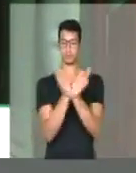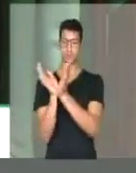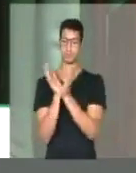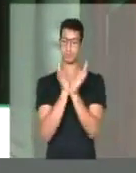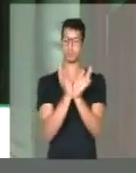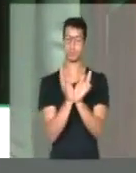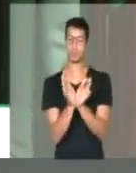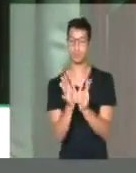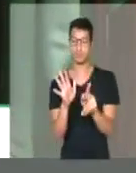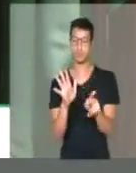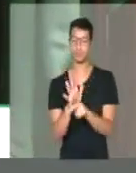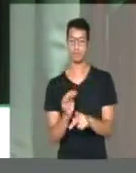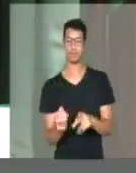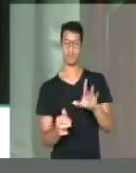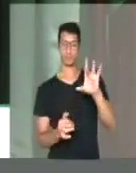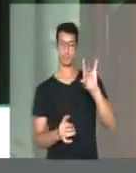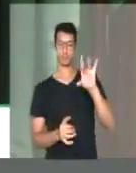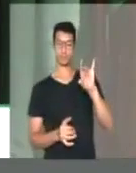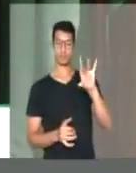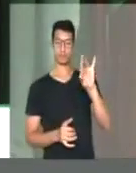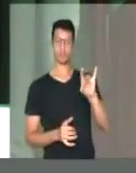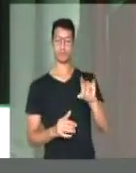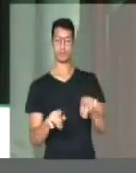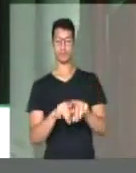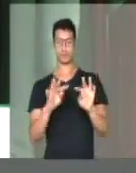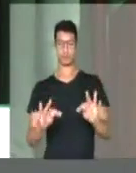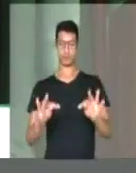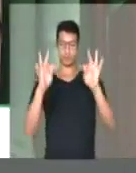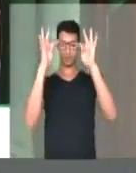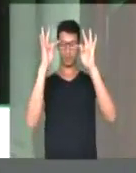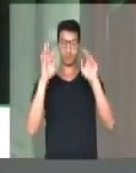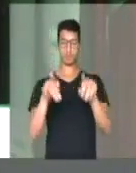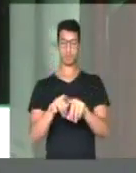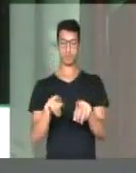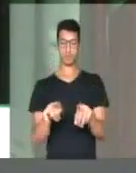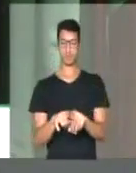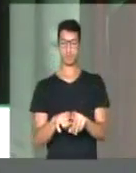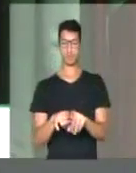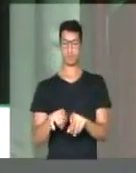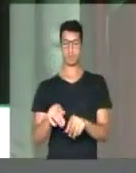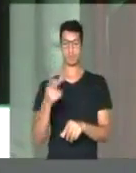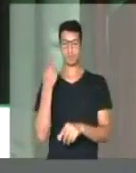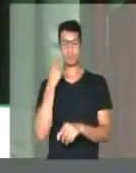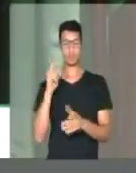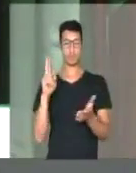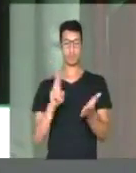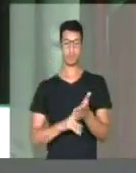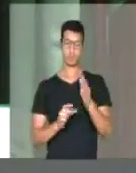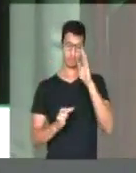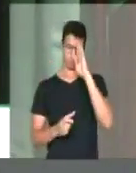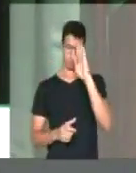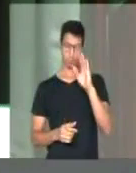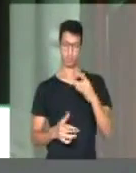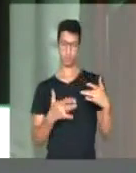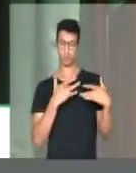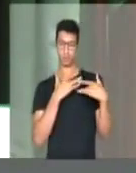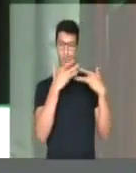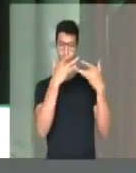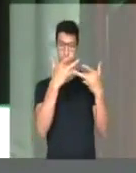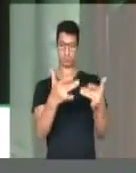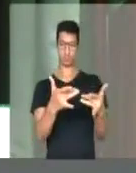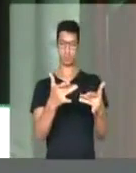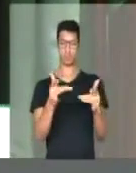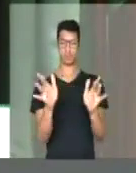conjunta, em termos científicos e tecnológicos, e para afirmar o princípio da